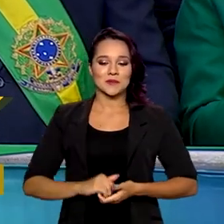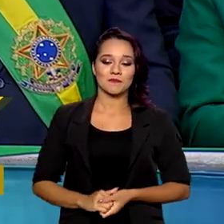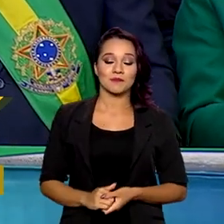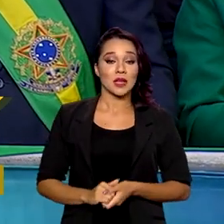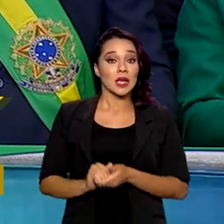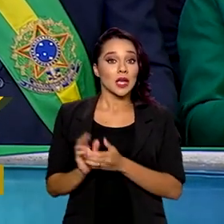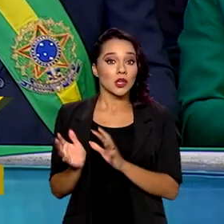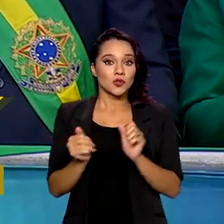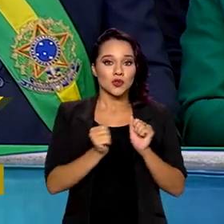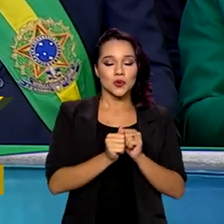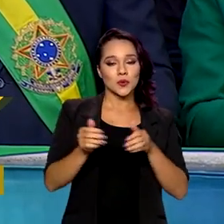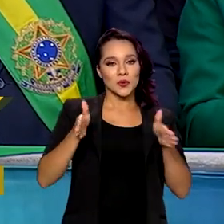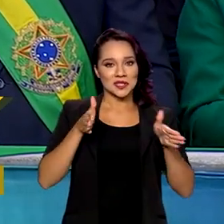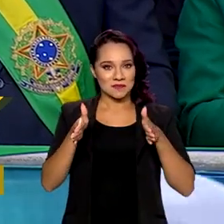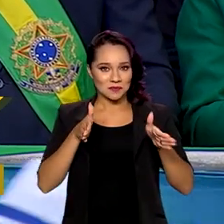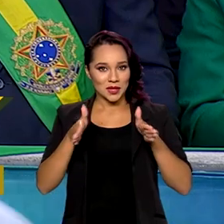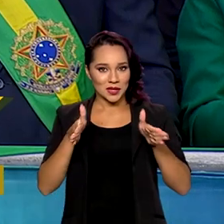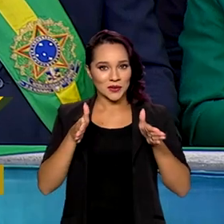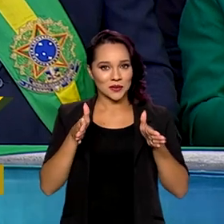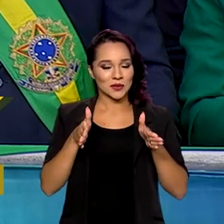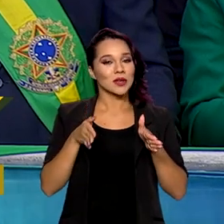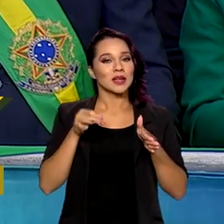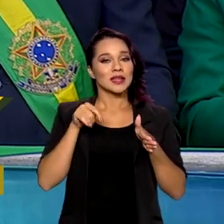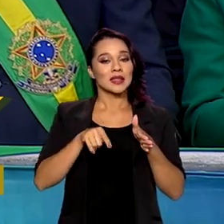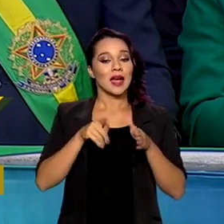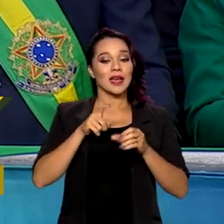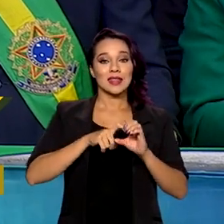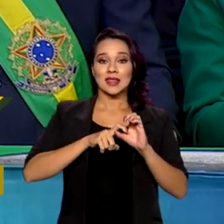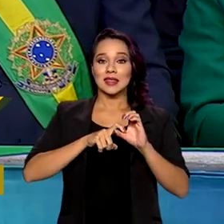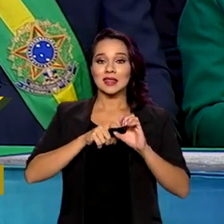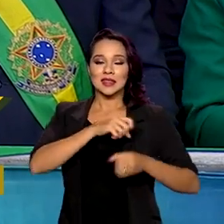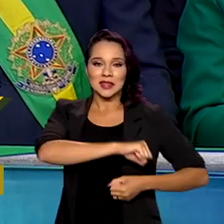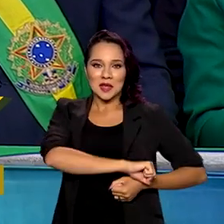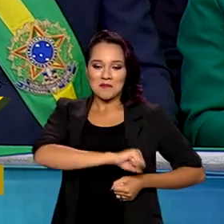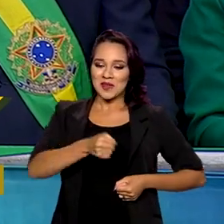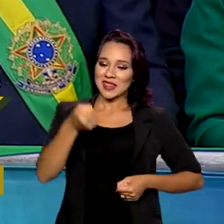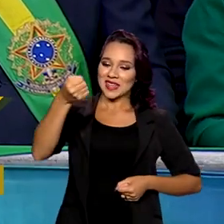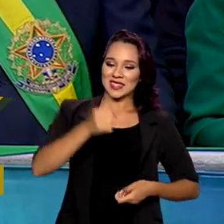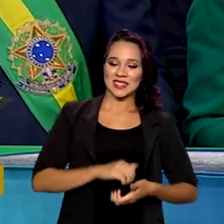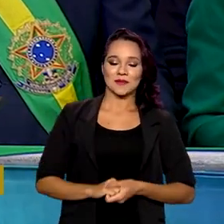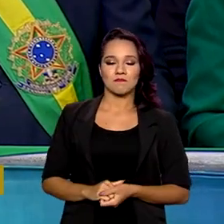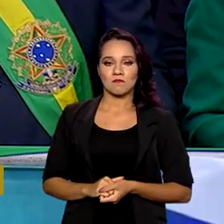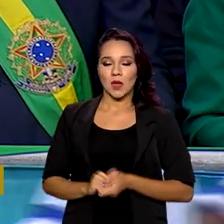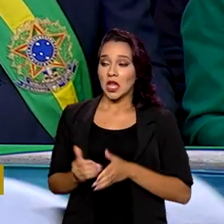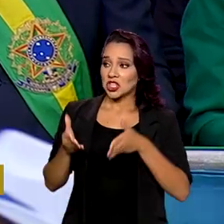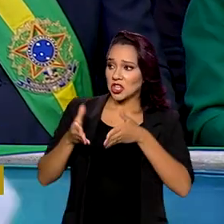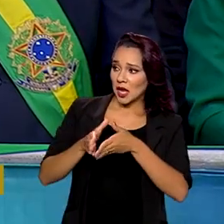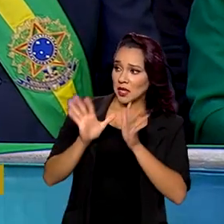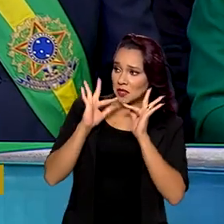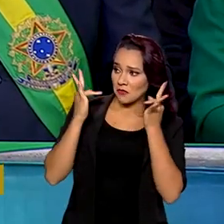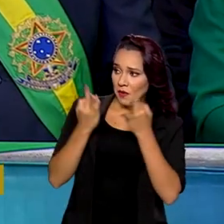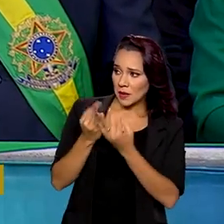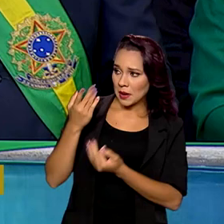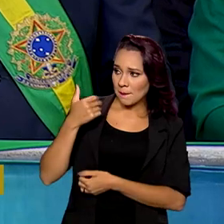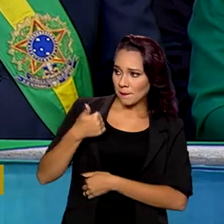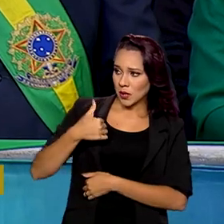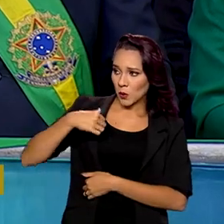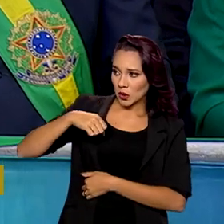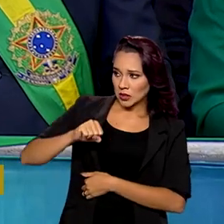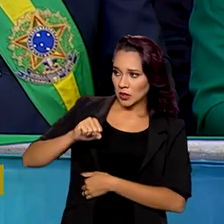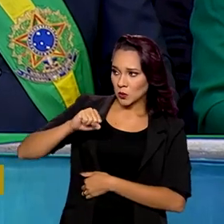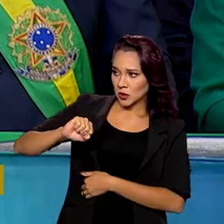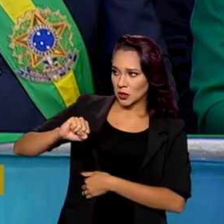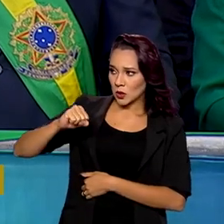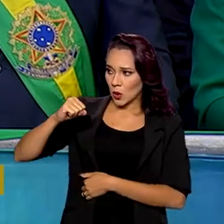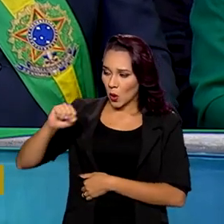culminou com esse período da nossa independência. A chegada da família real, o senhor lembrava, em 1808, independência